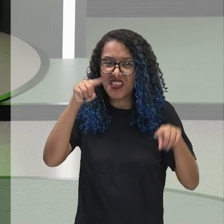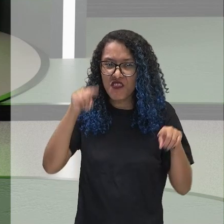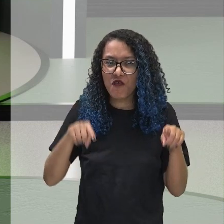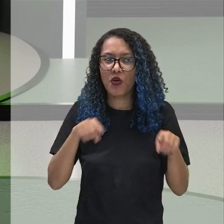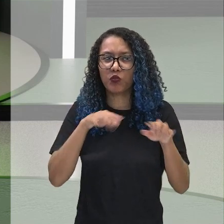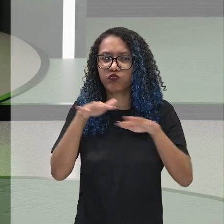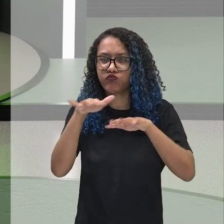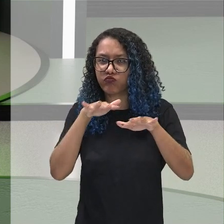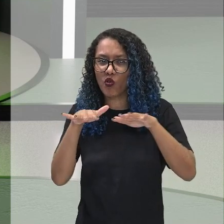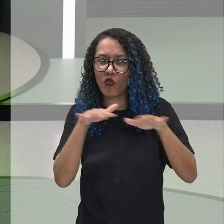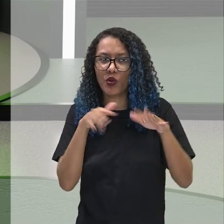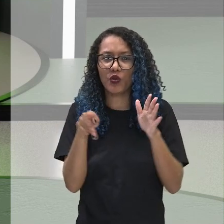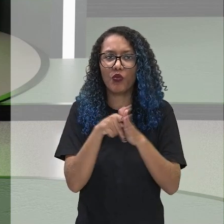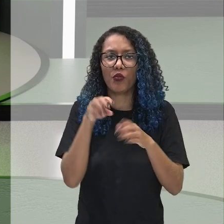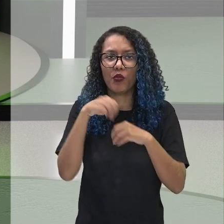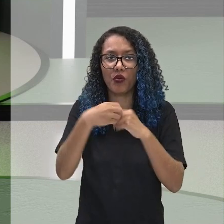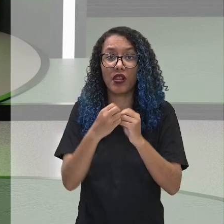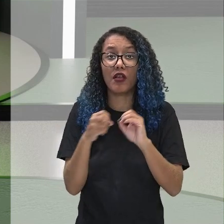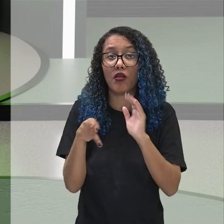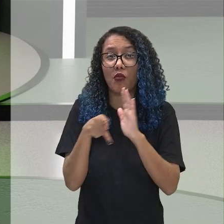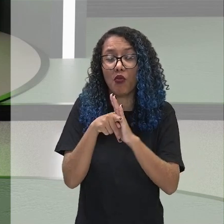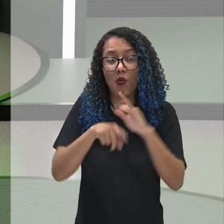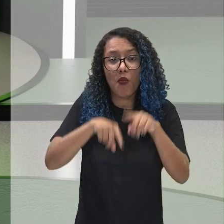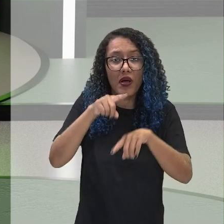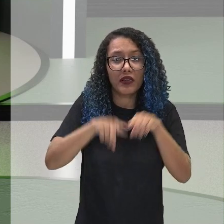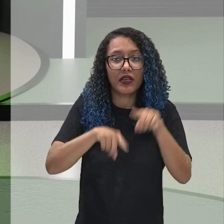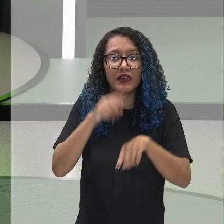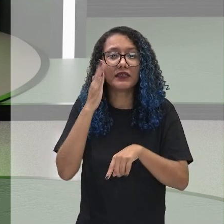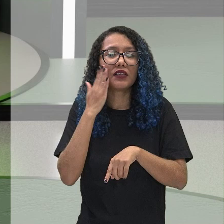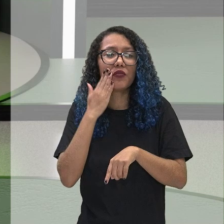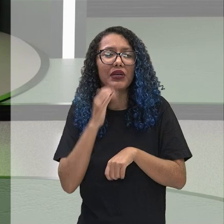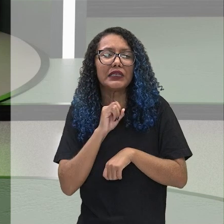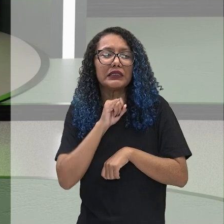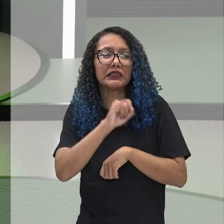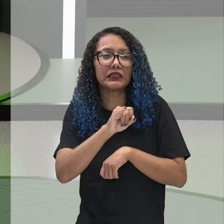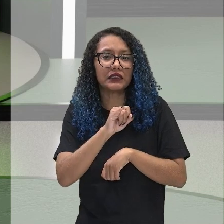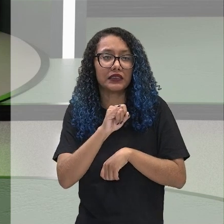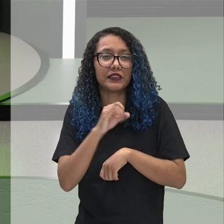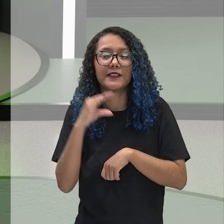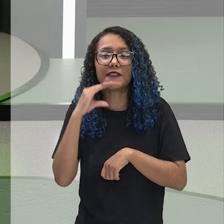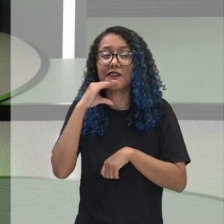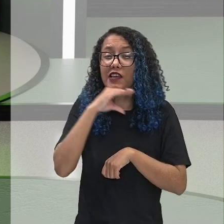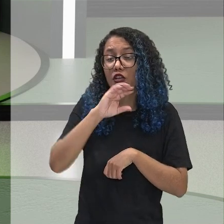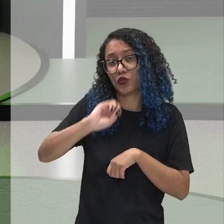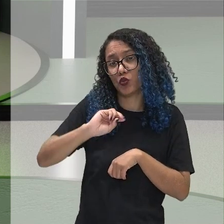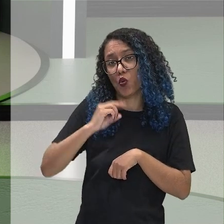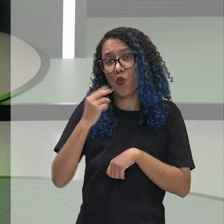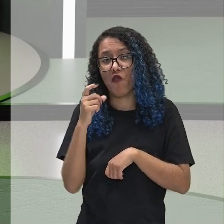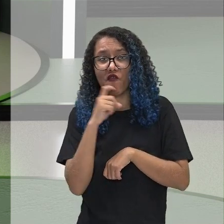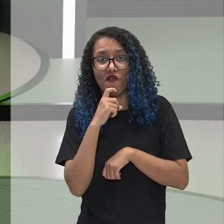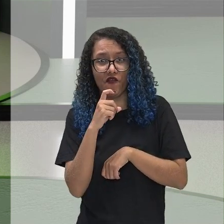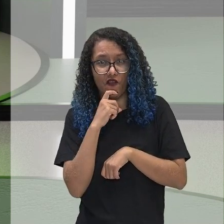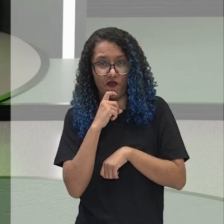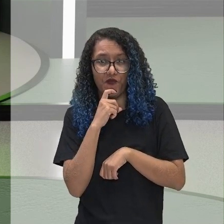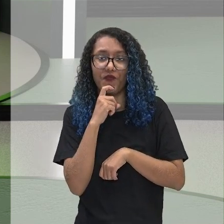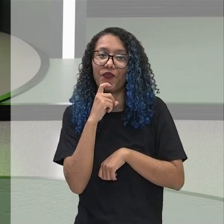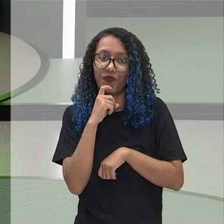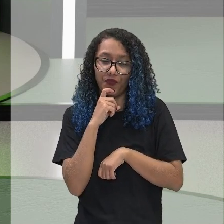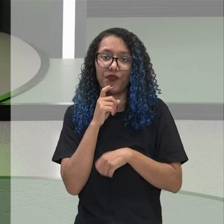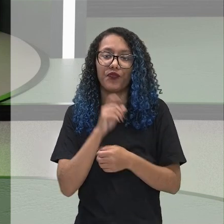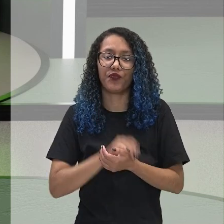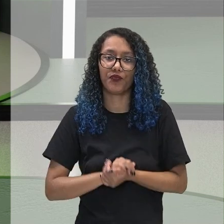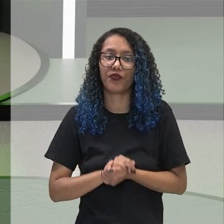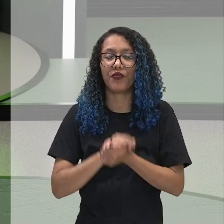e serve para indicar se um material está quente ou frio. Né? Aqui o